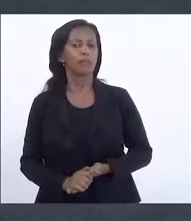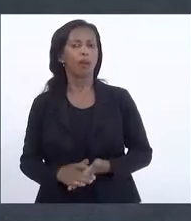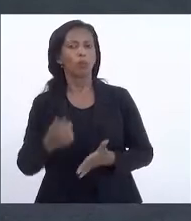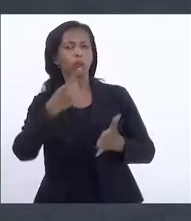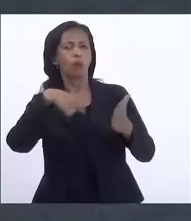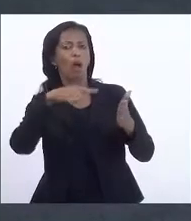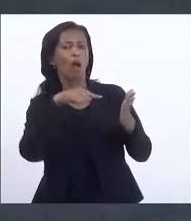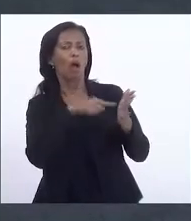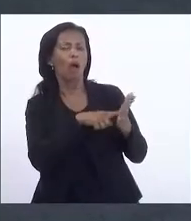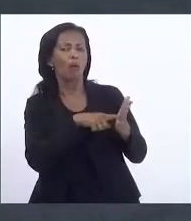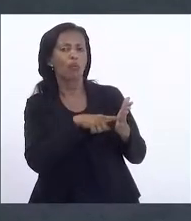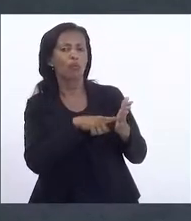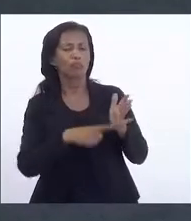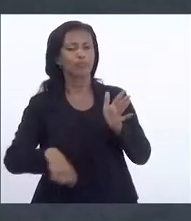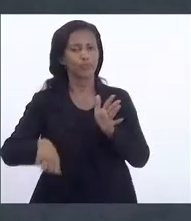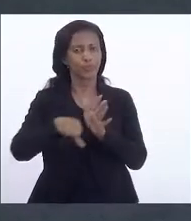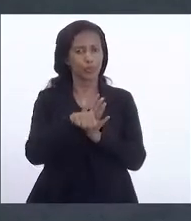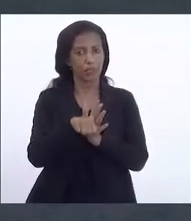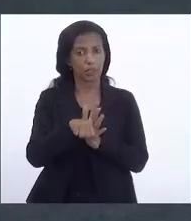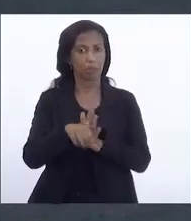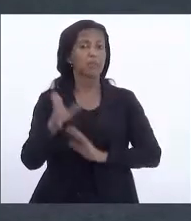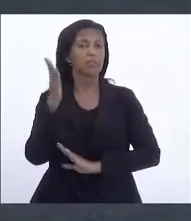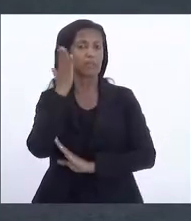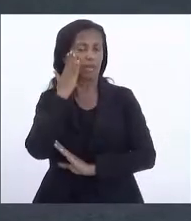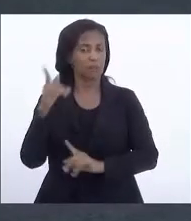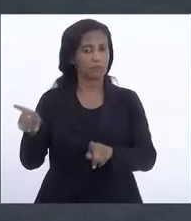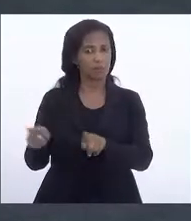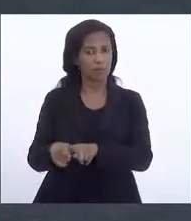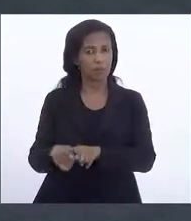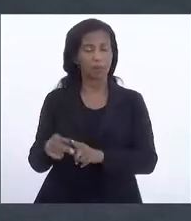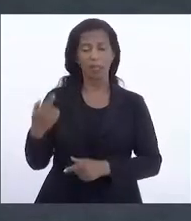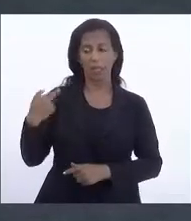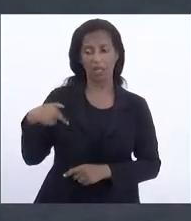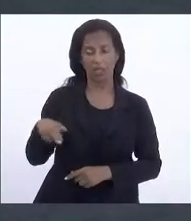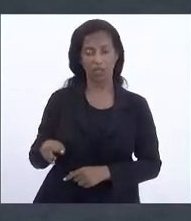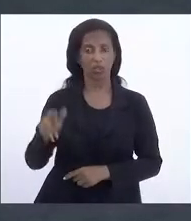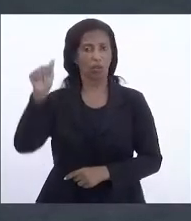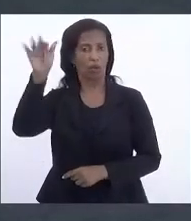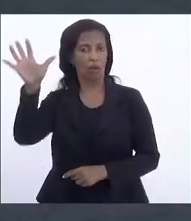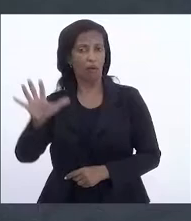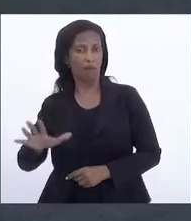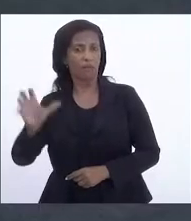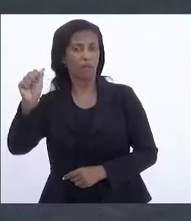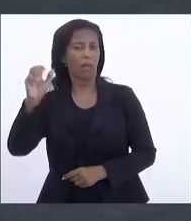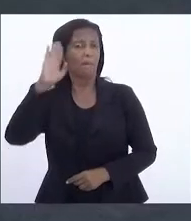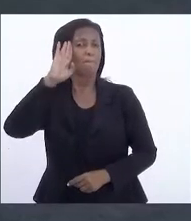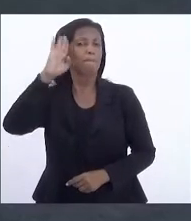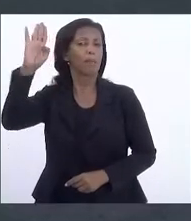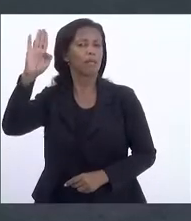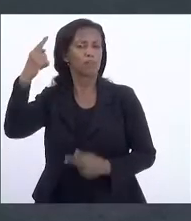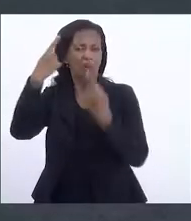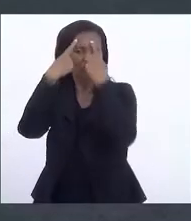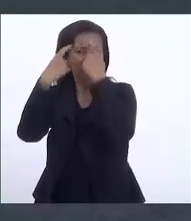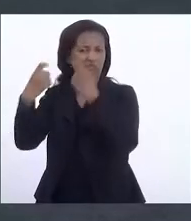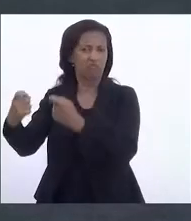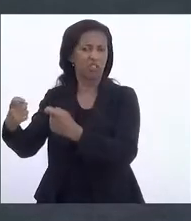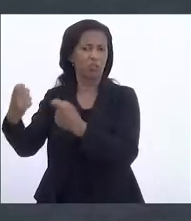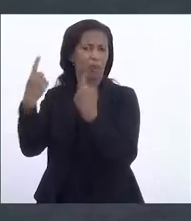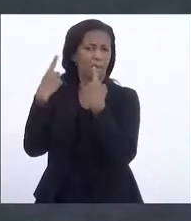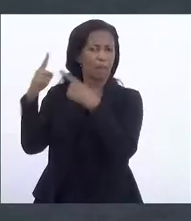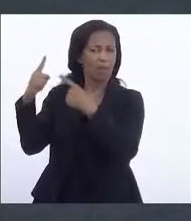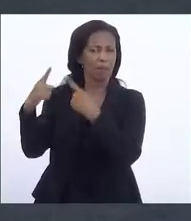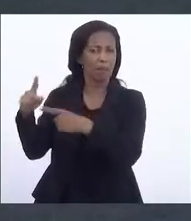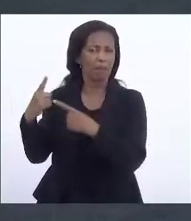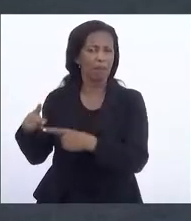desses crimes. É sabido também que as religiões de matriz africana são as principais vítimas do que tem